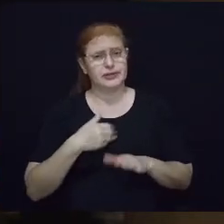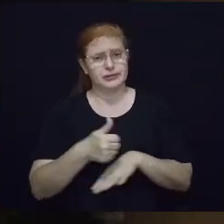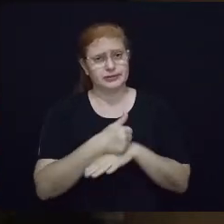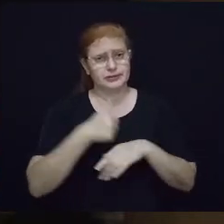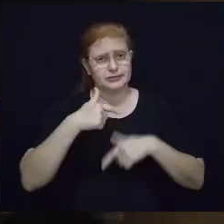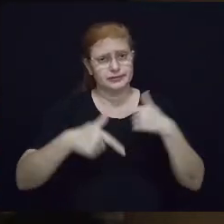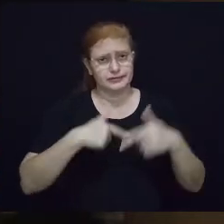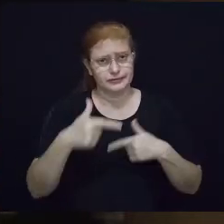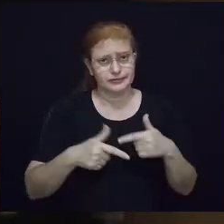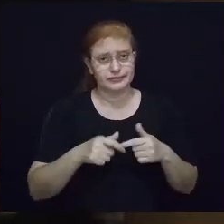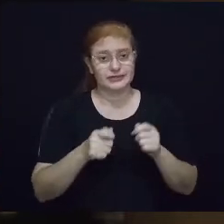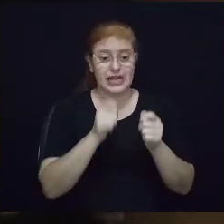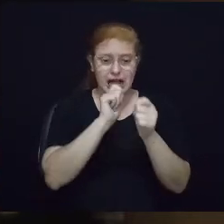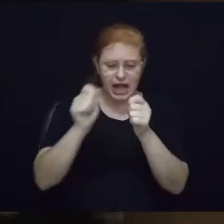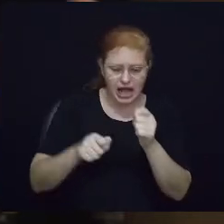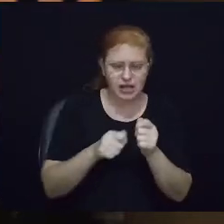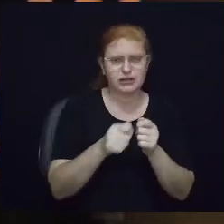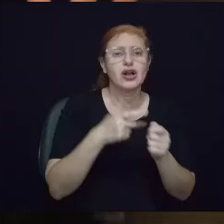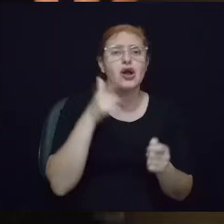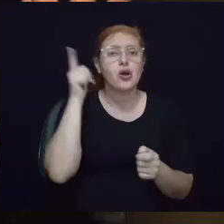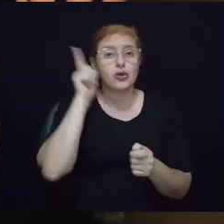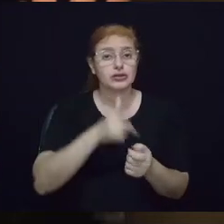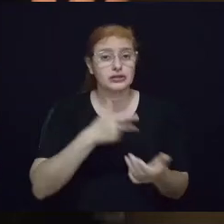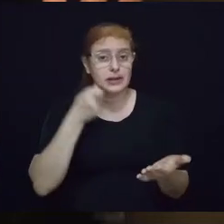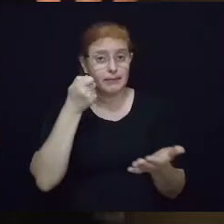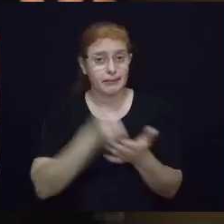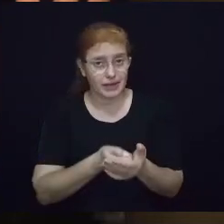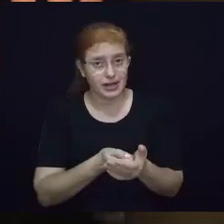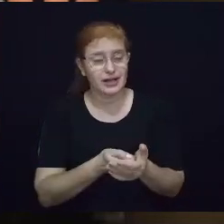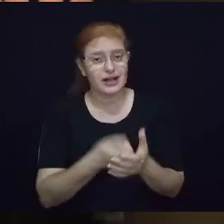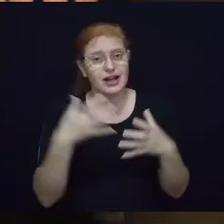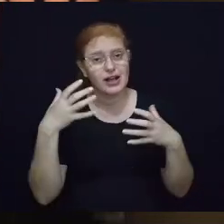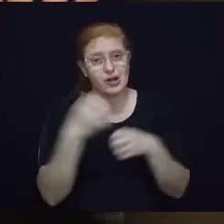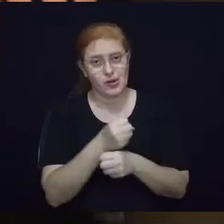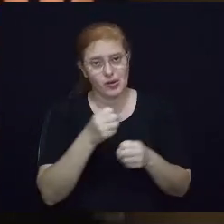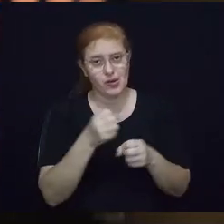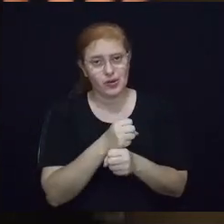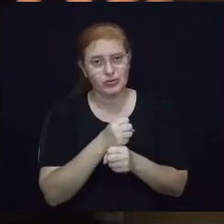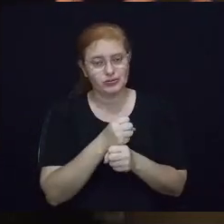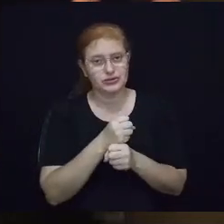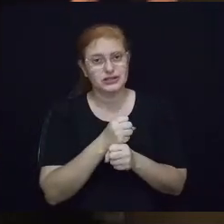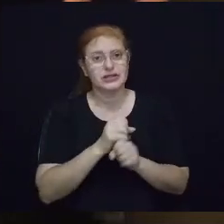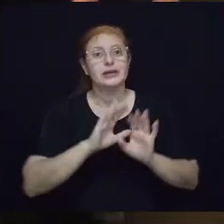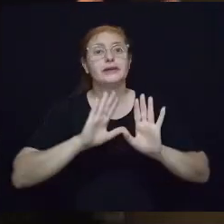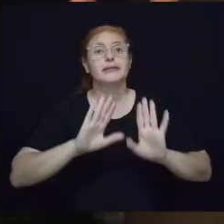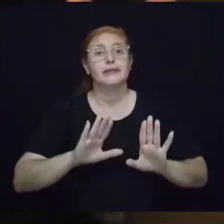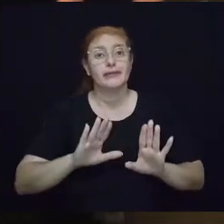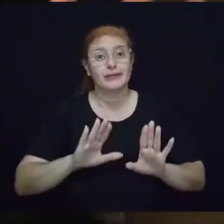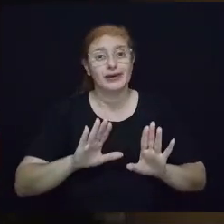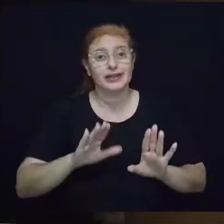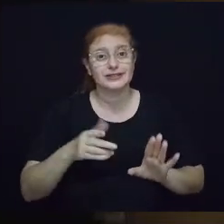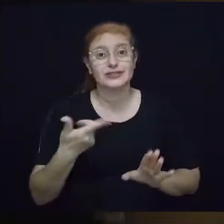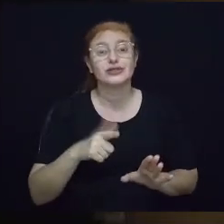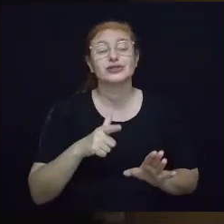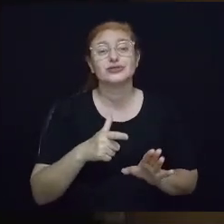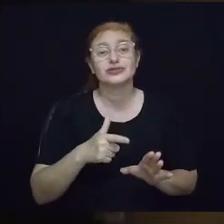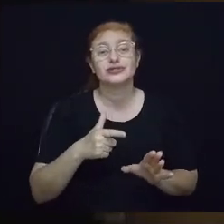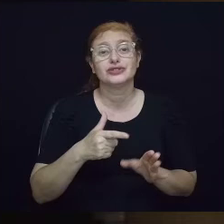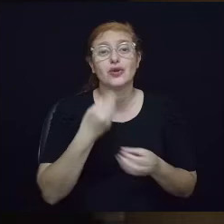escultura pagava as contas. Quando aquilo fechava no final do mês, é ok. Mas quando não fechava, era um problema